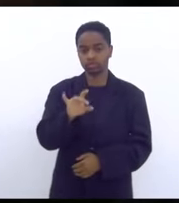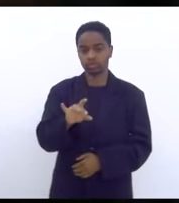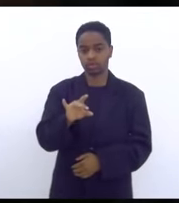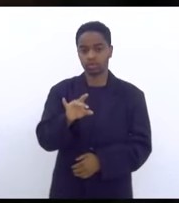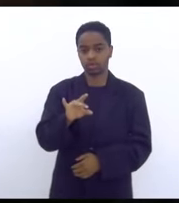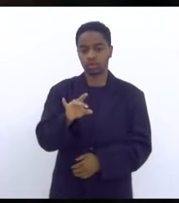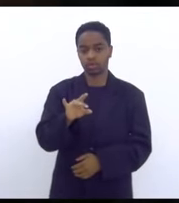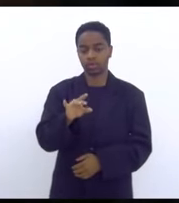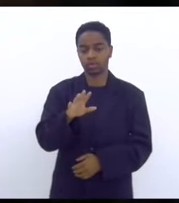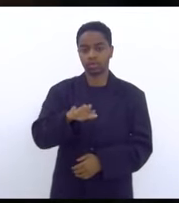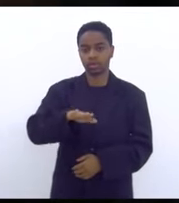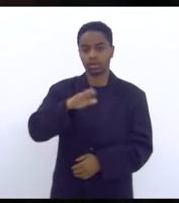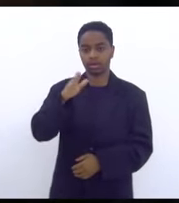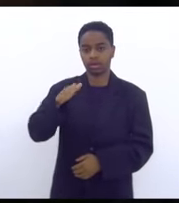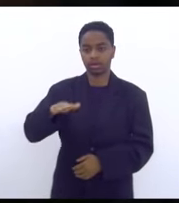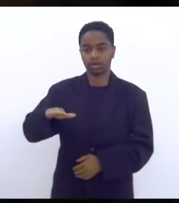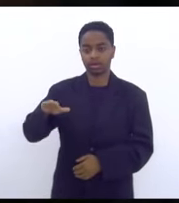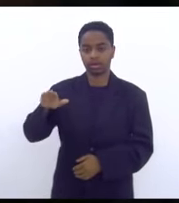para a região de